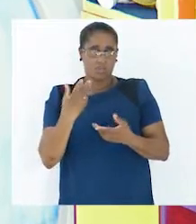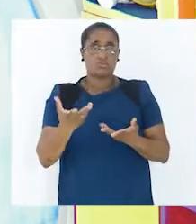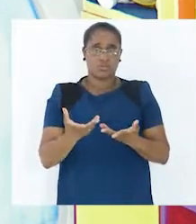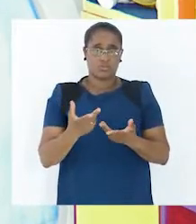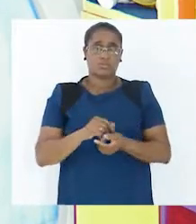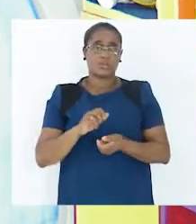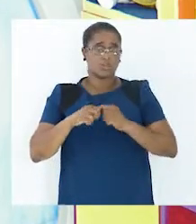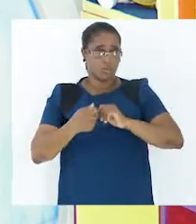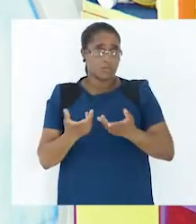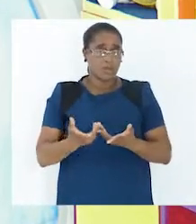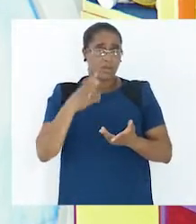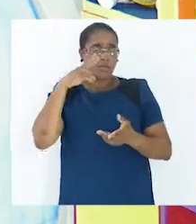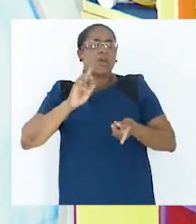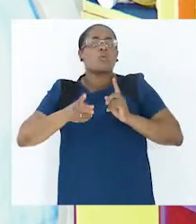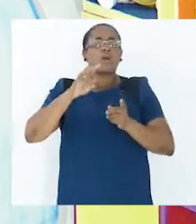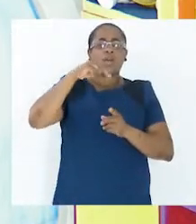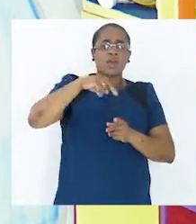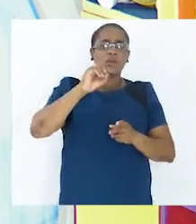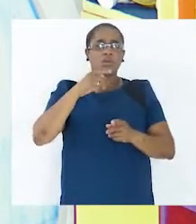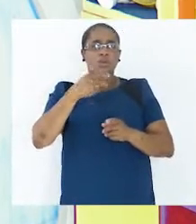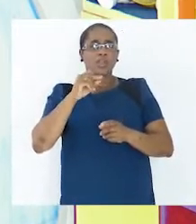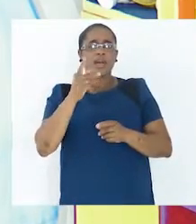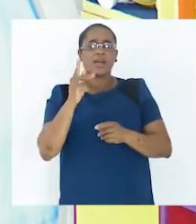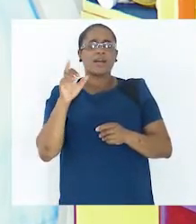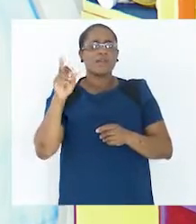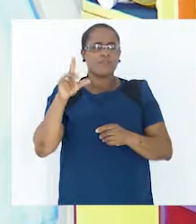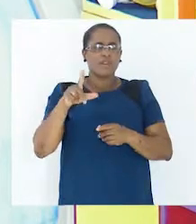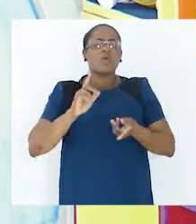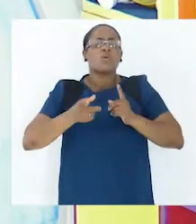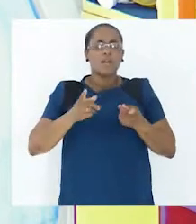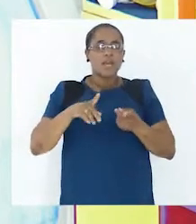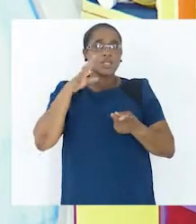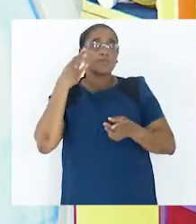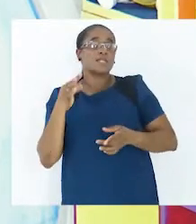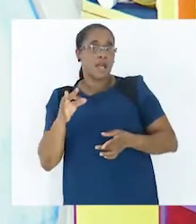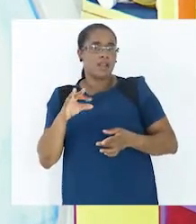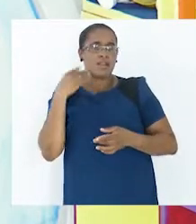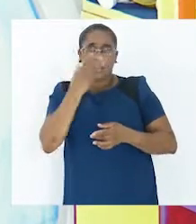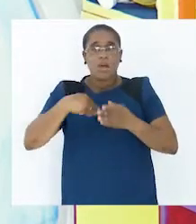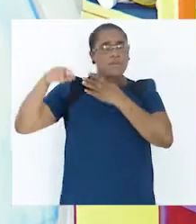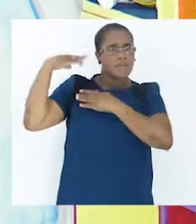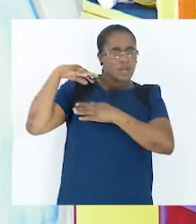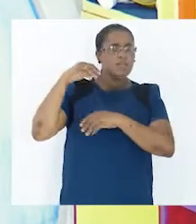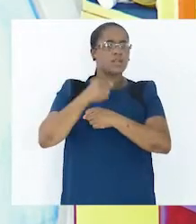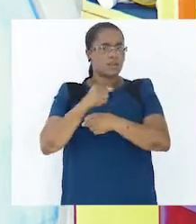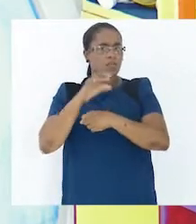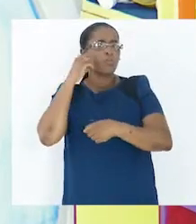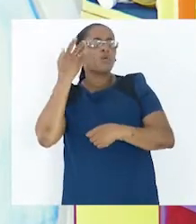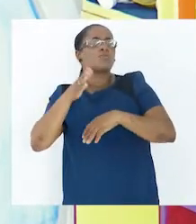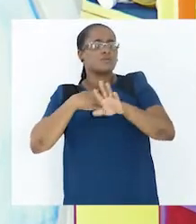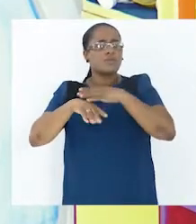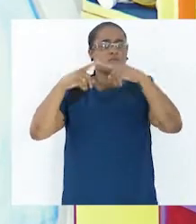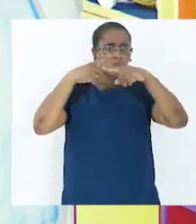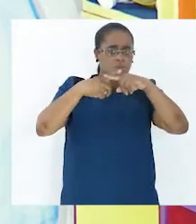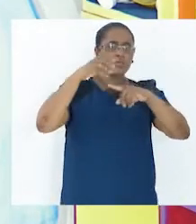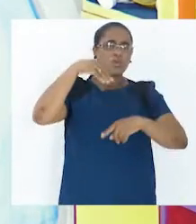O notável significa especial. Nós, na aula passada, nós vimos como é que se multiplicam polinómios, não é? Pelo método normal,